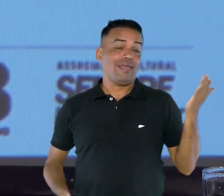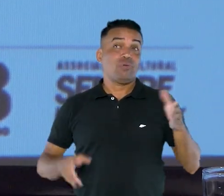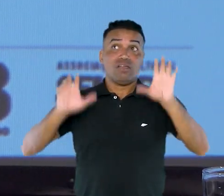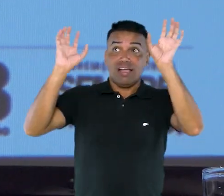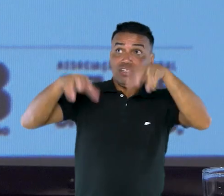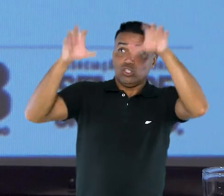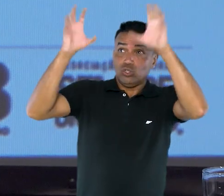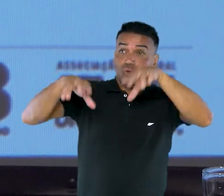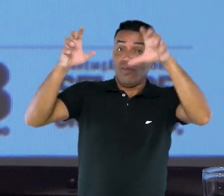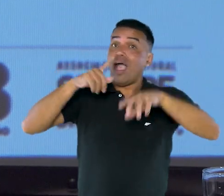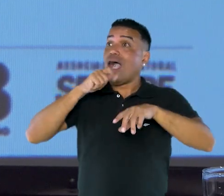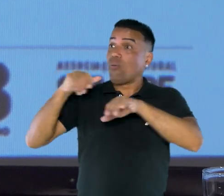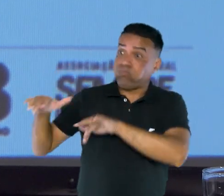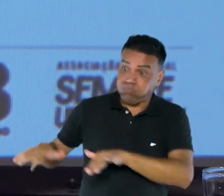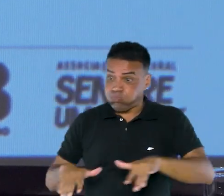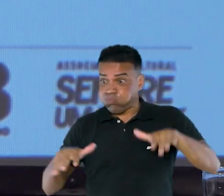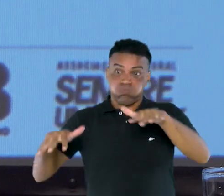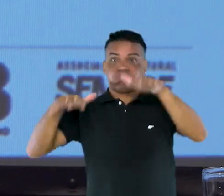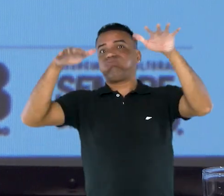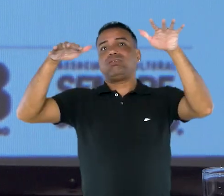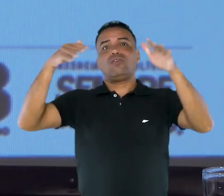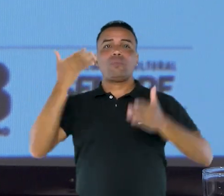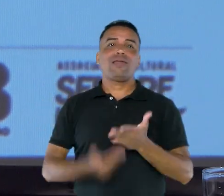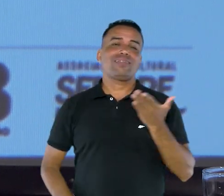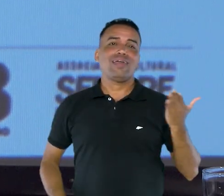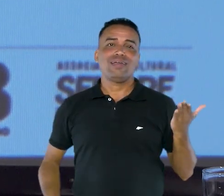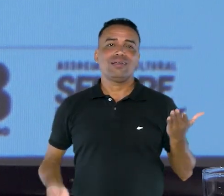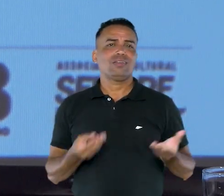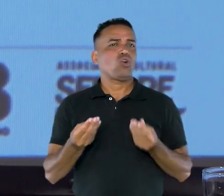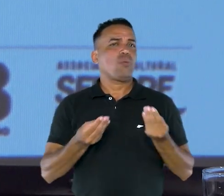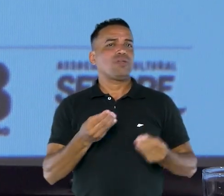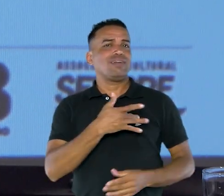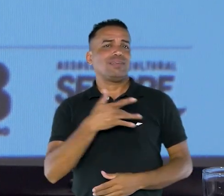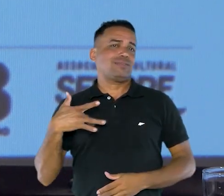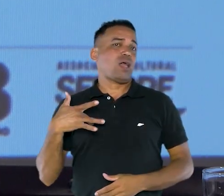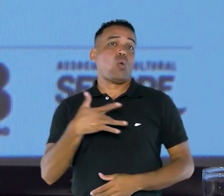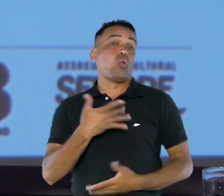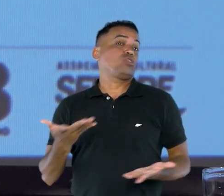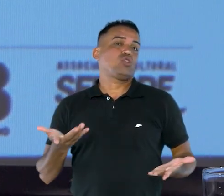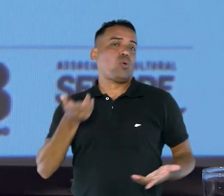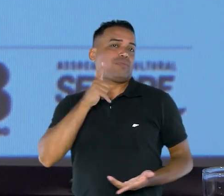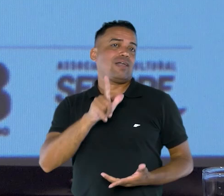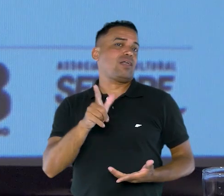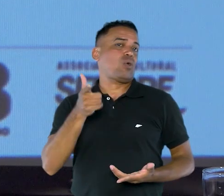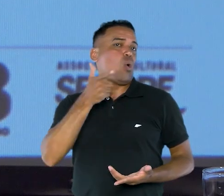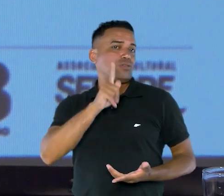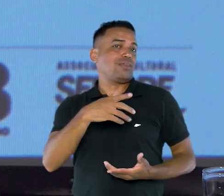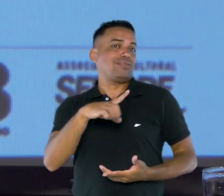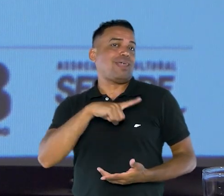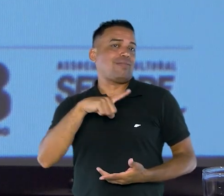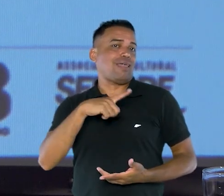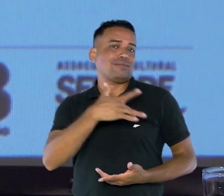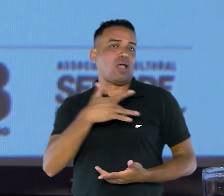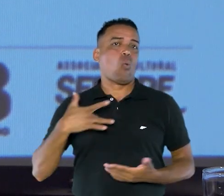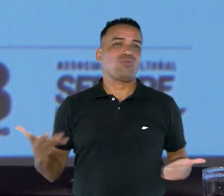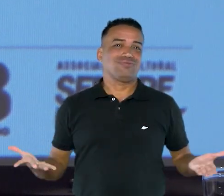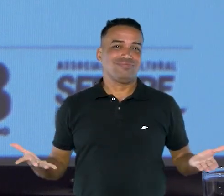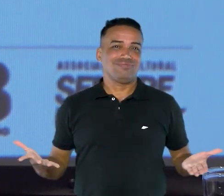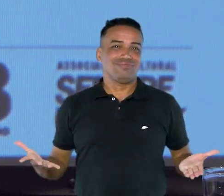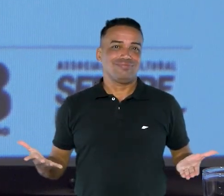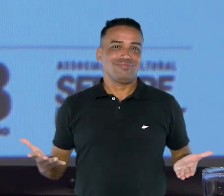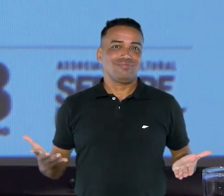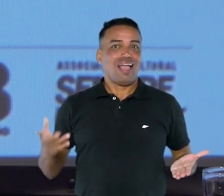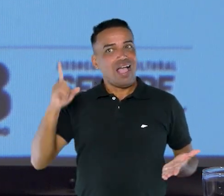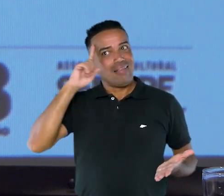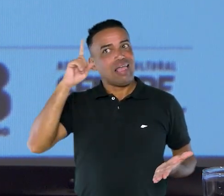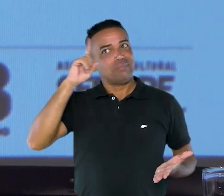sei que vai encher de novo minha casa. Como você vai ter saúde, né, diante dessa conjuntura?